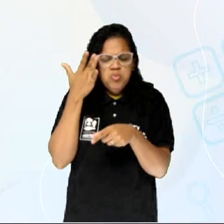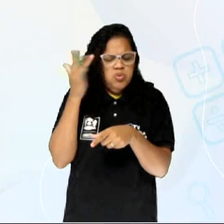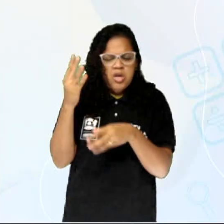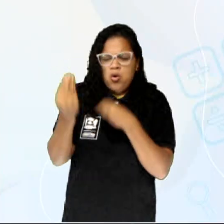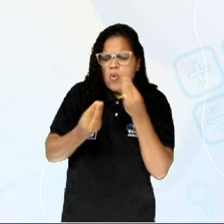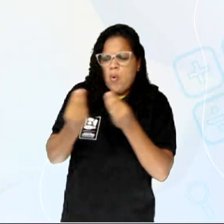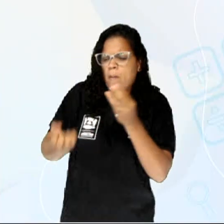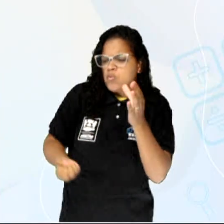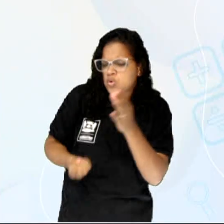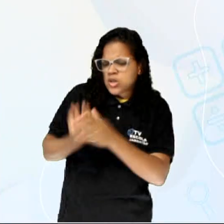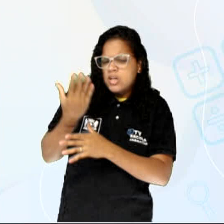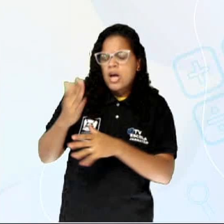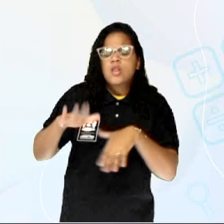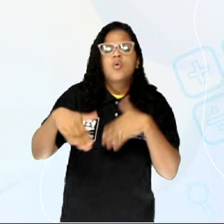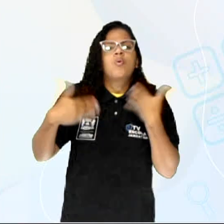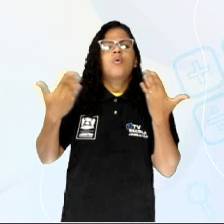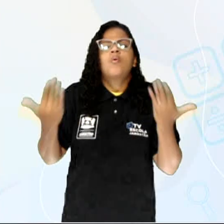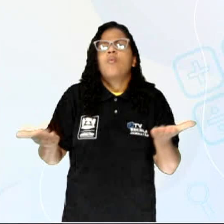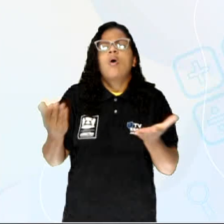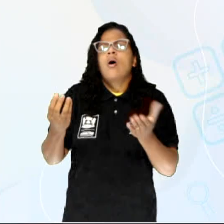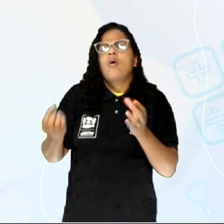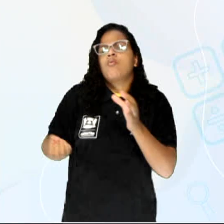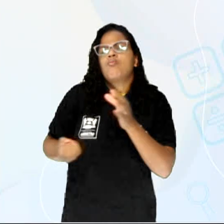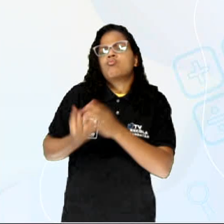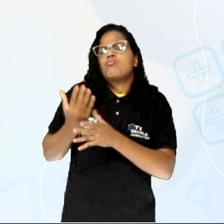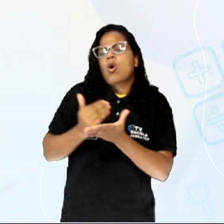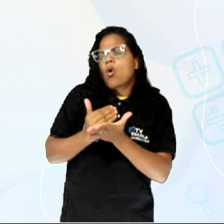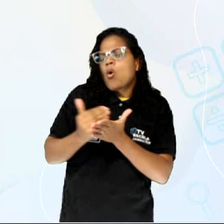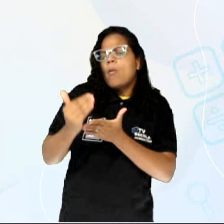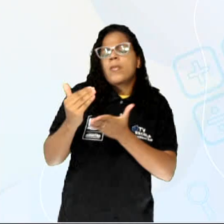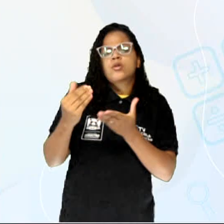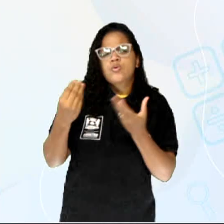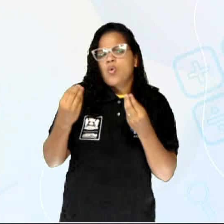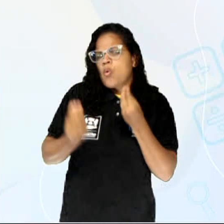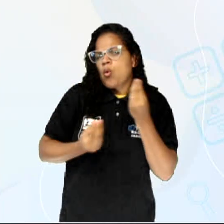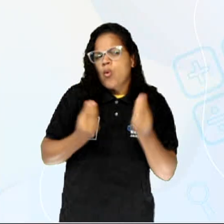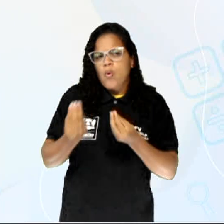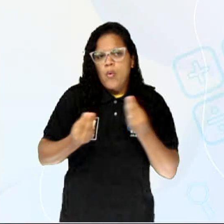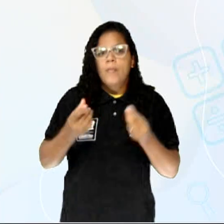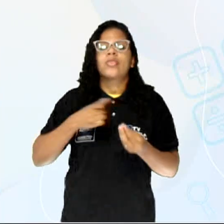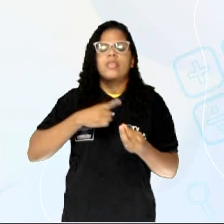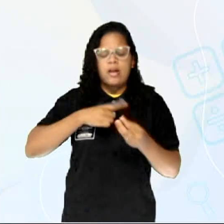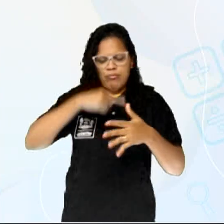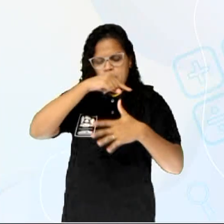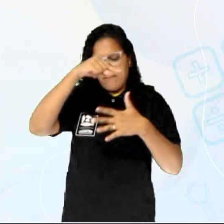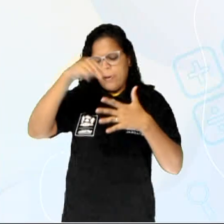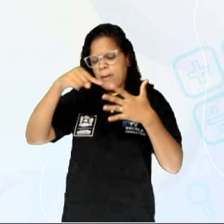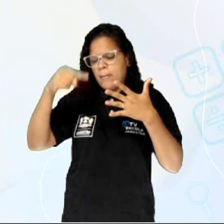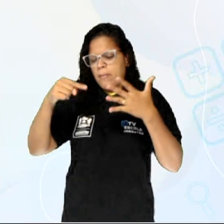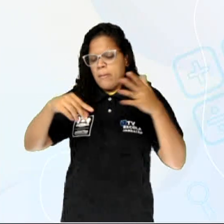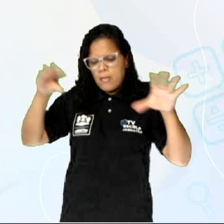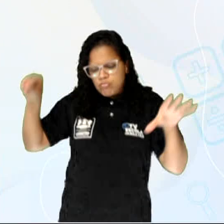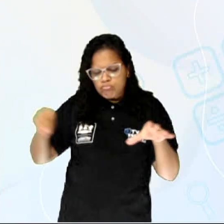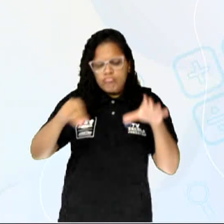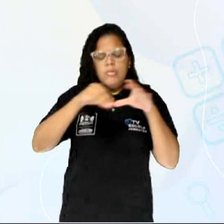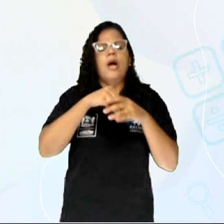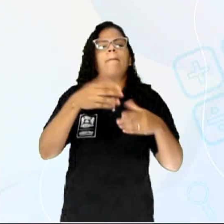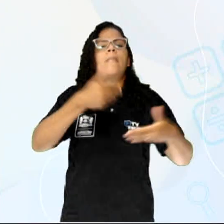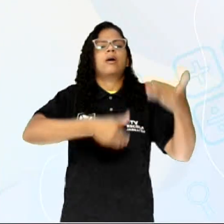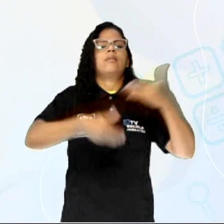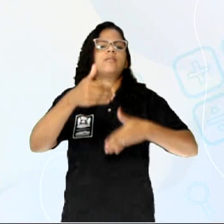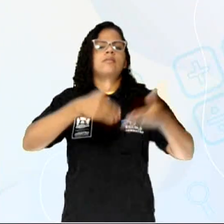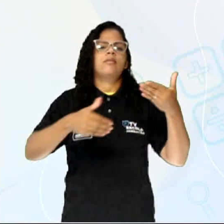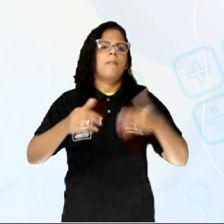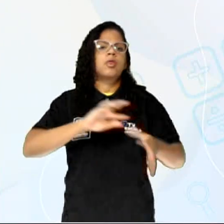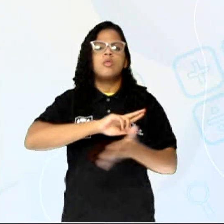qual a origem que ele tenha, tem alguns elementos que fazem parte de todos os bairros.